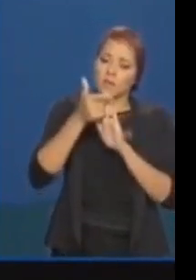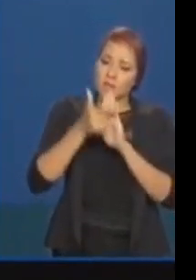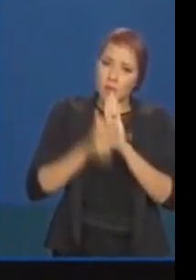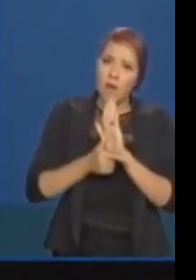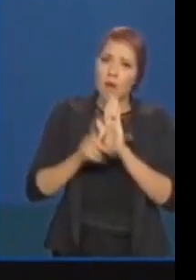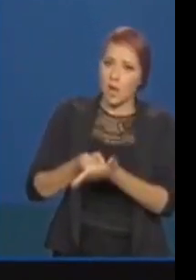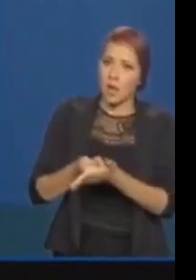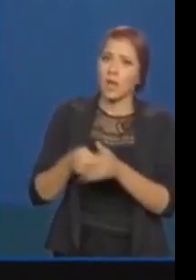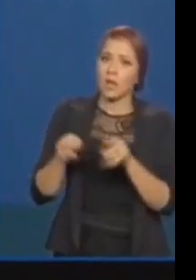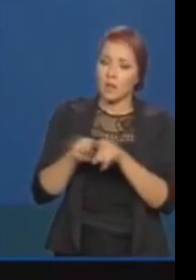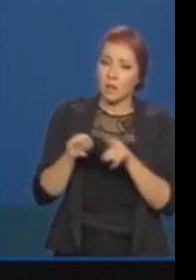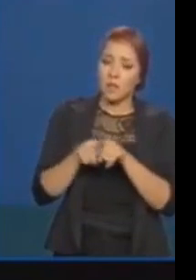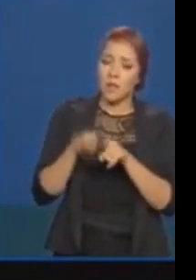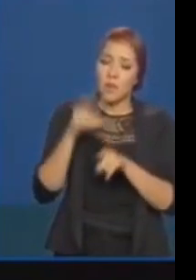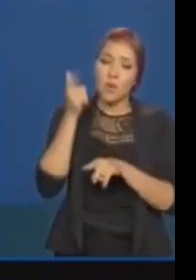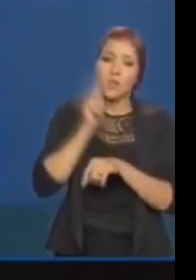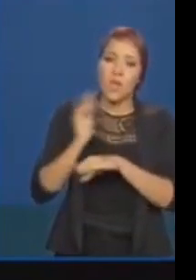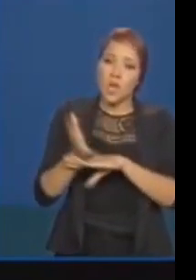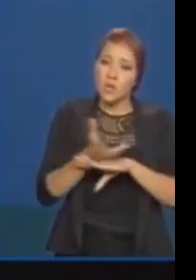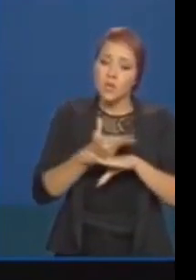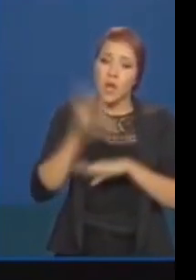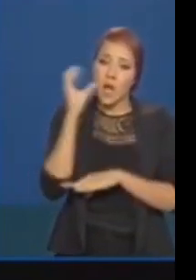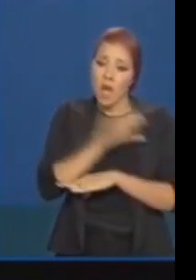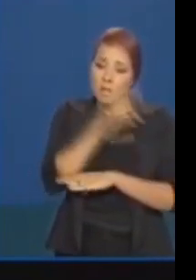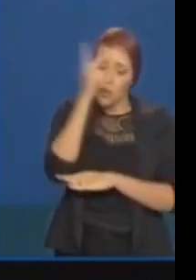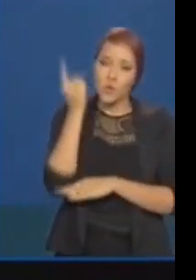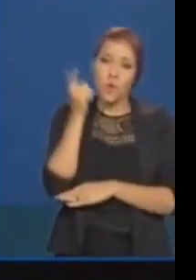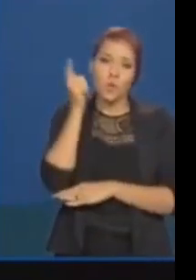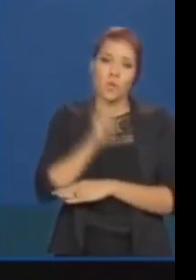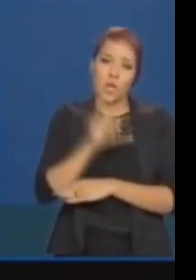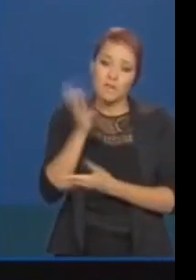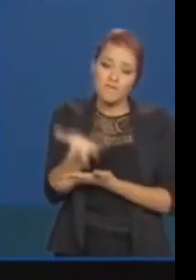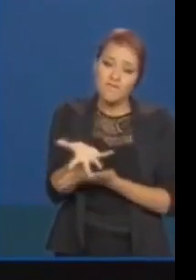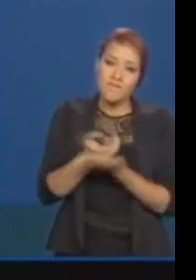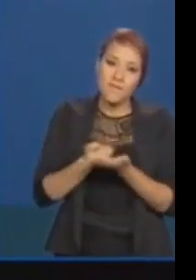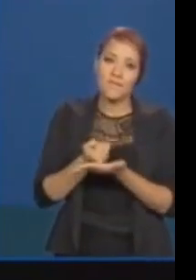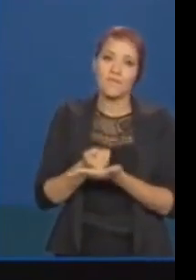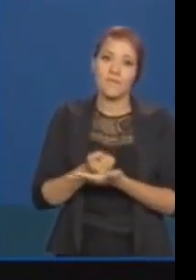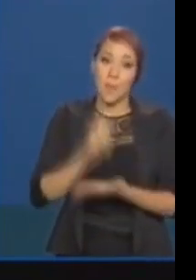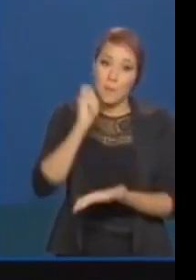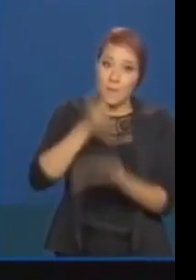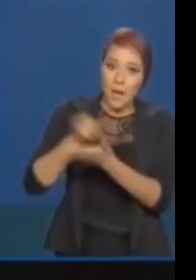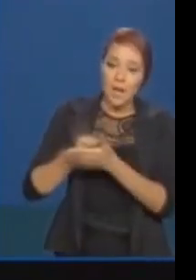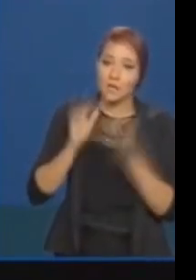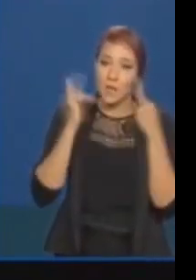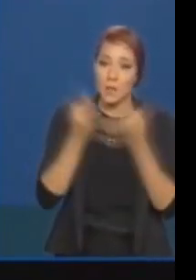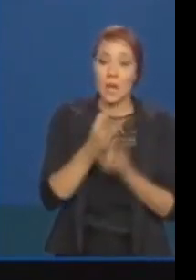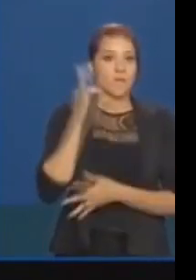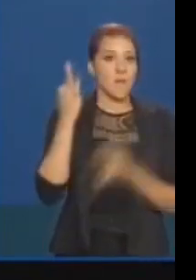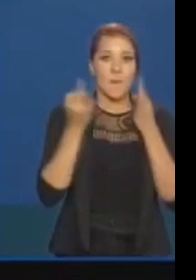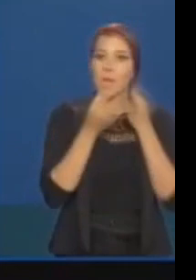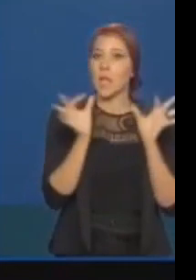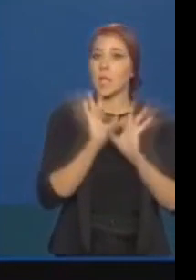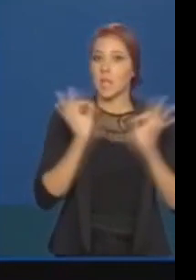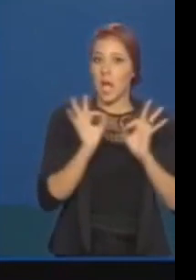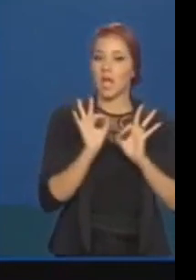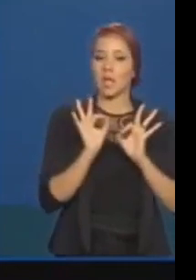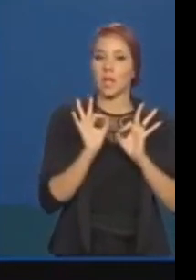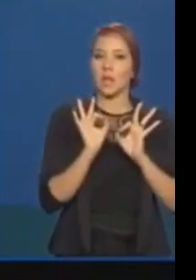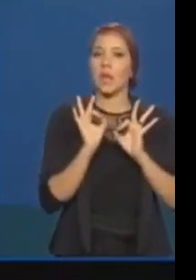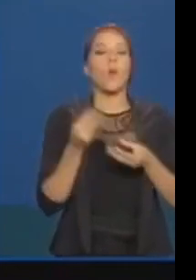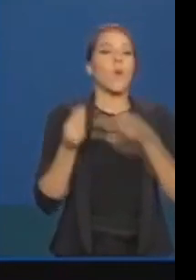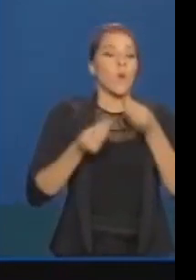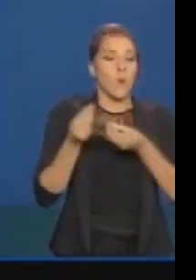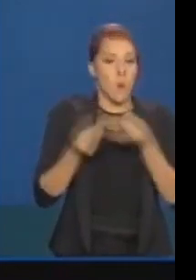suplementar para poder agilizar e permitir o pagamento dessas famílias. Para quem não recebe o Bolsa, os cruzamentos